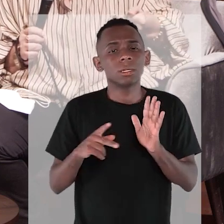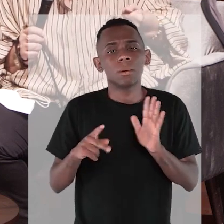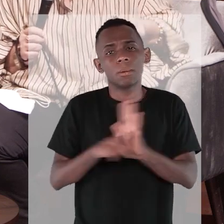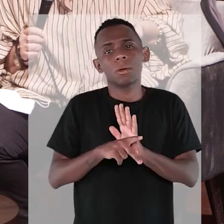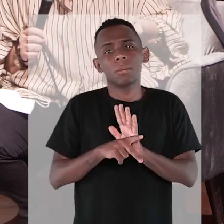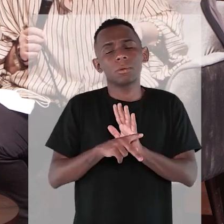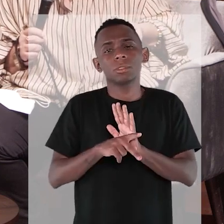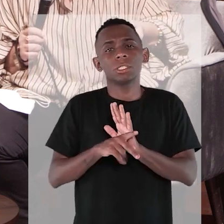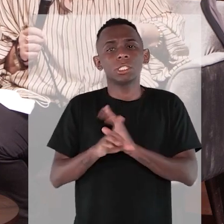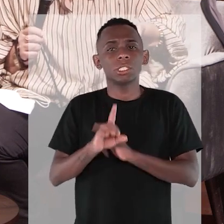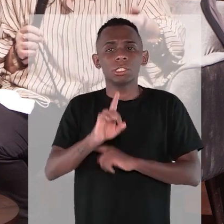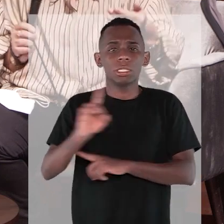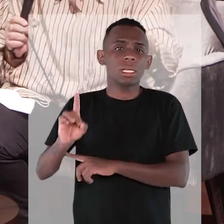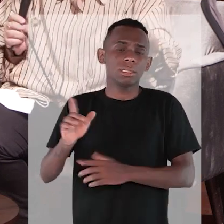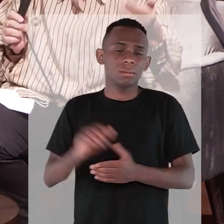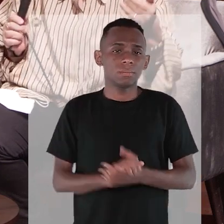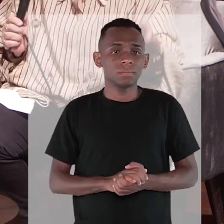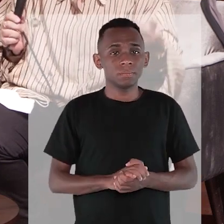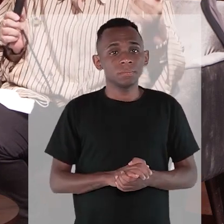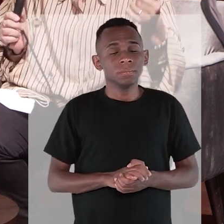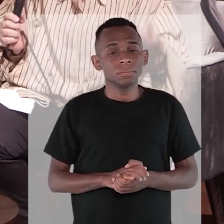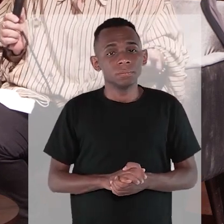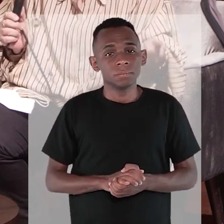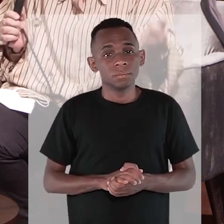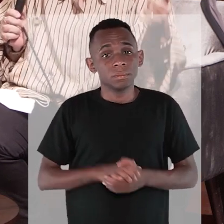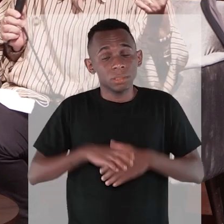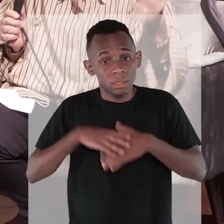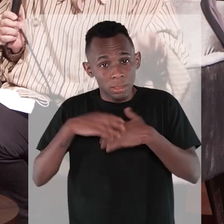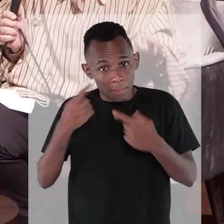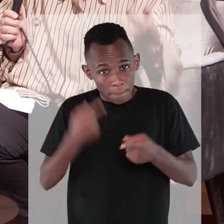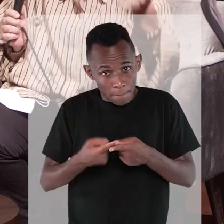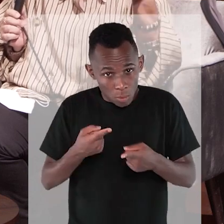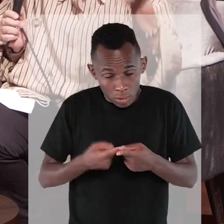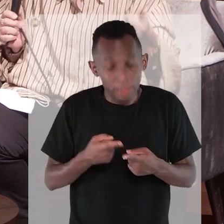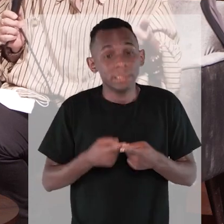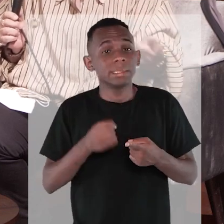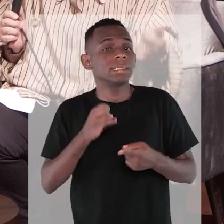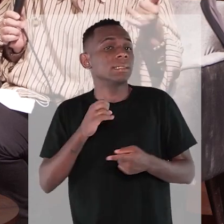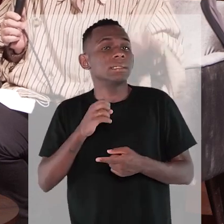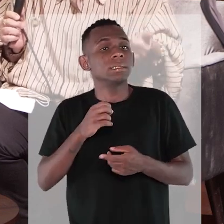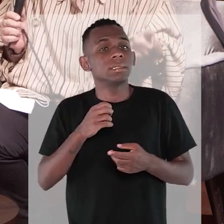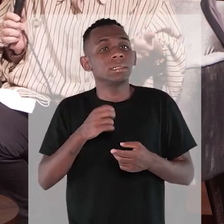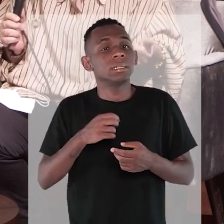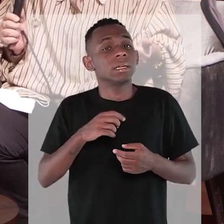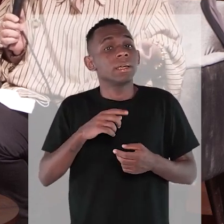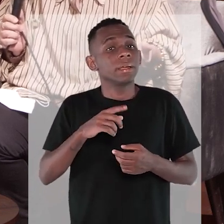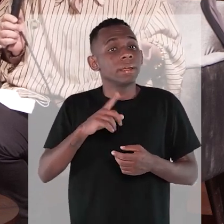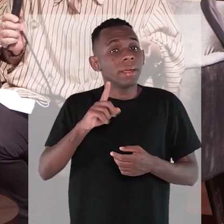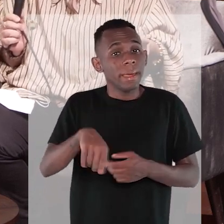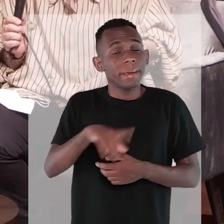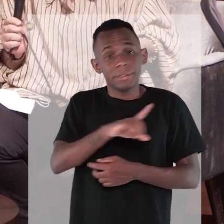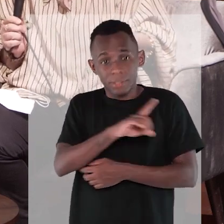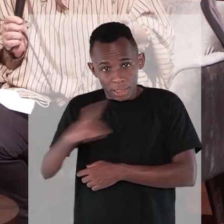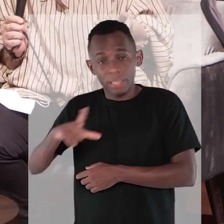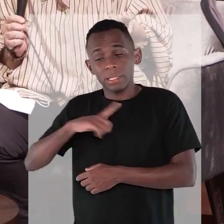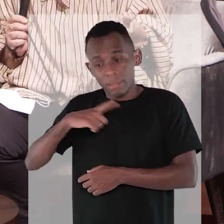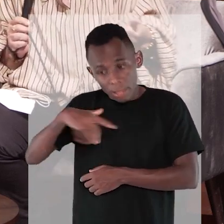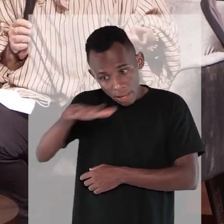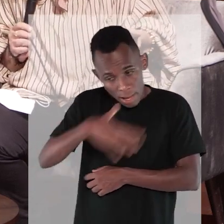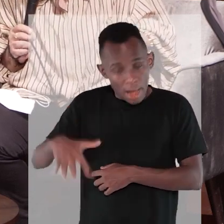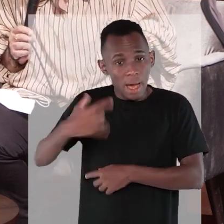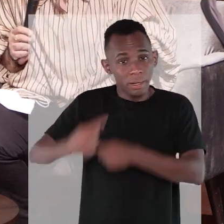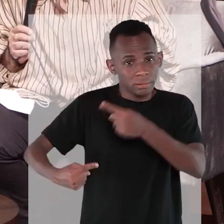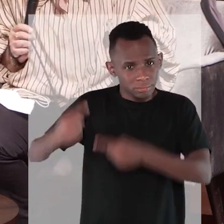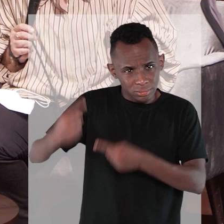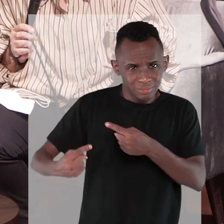colocarem como conservadores, porque isso lhes dá um lugar, inclusive, no campo político de disputa, né? Mas eles